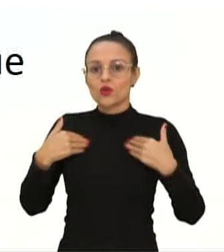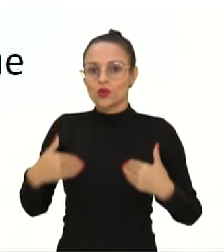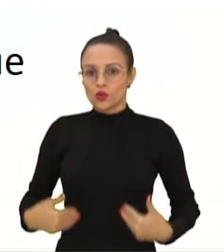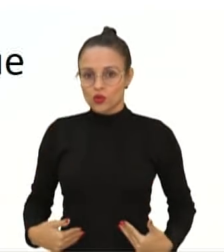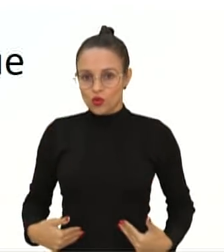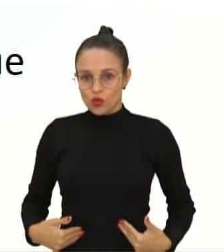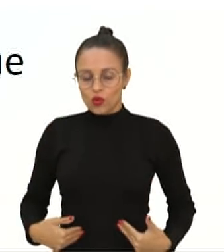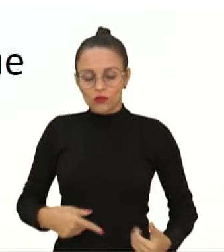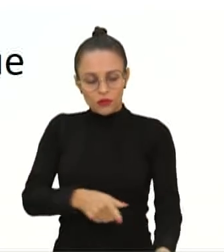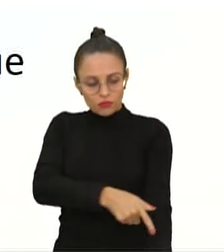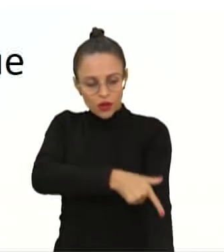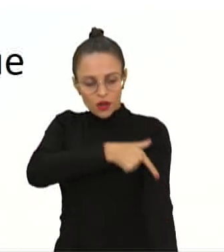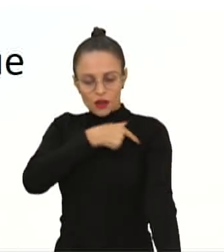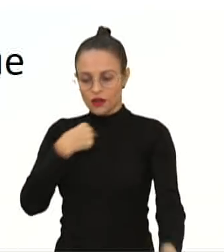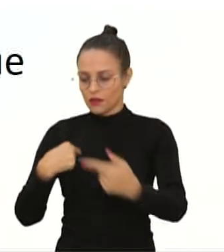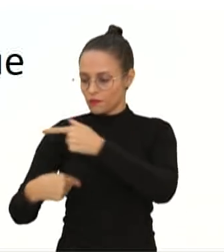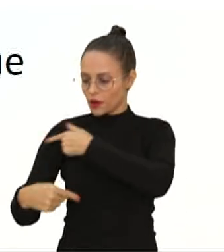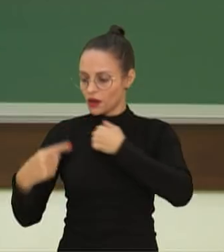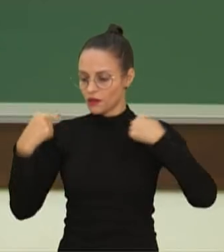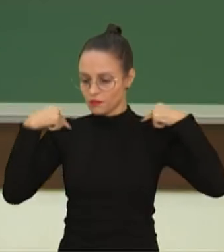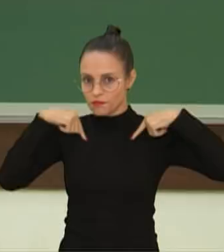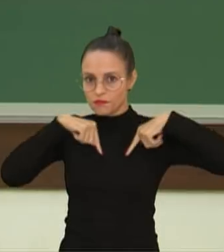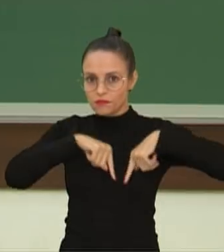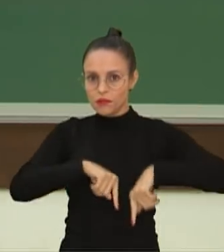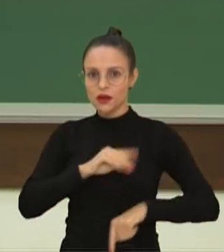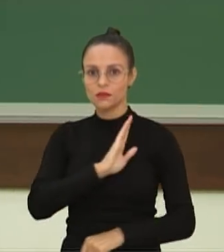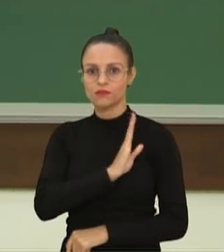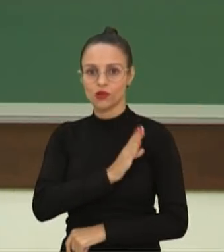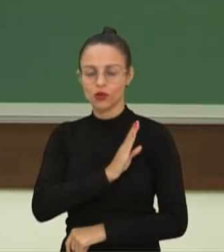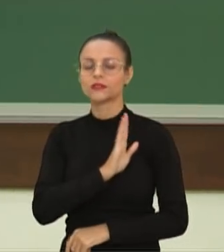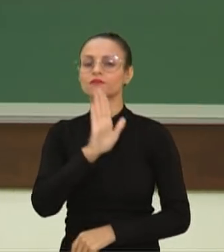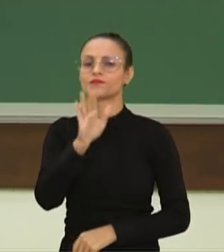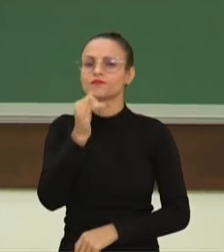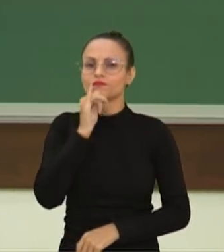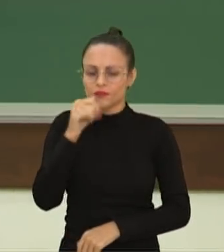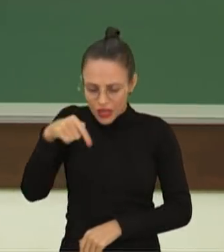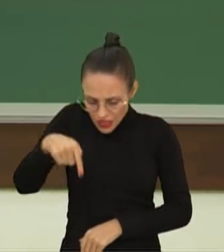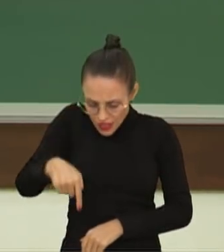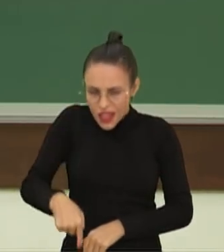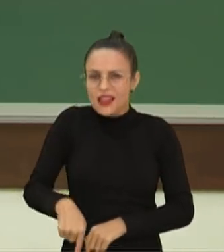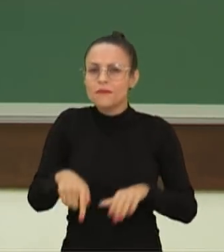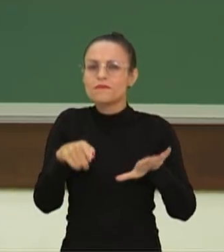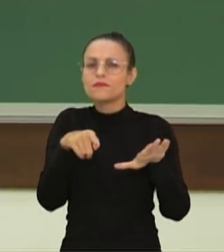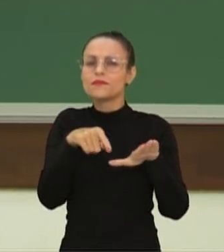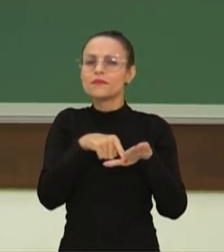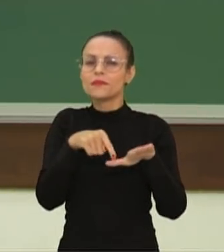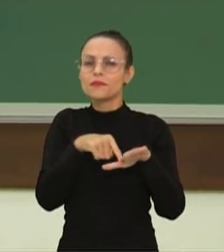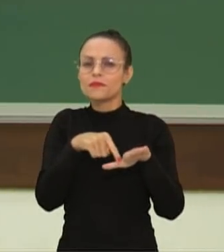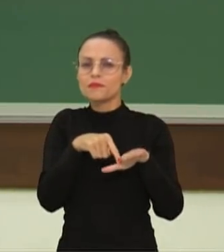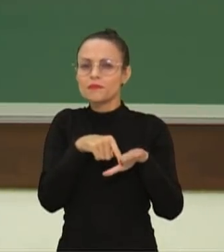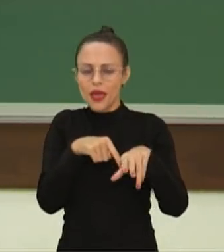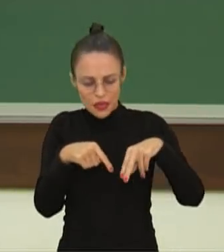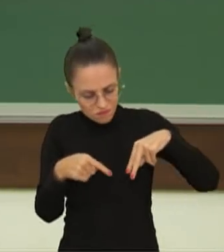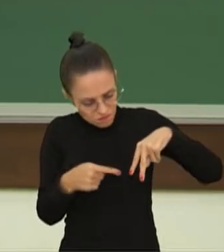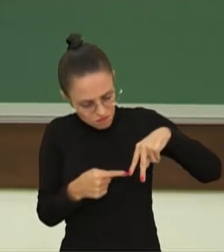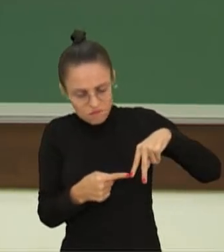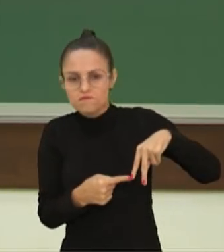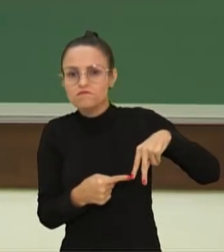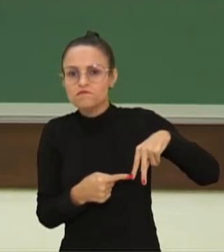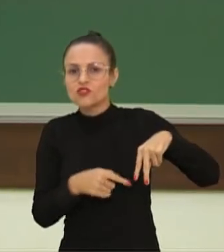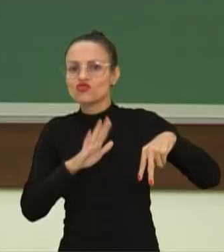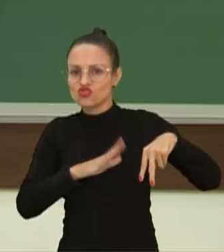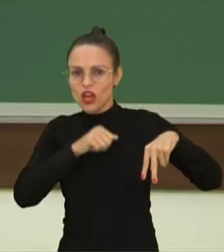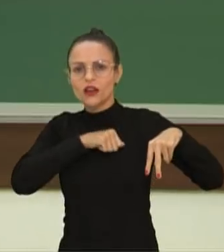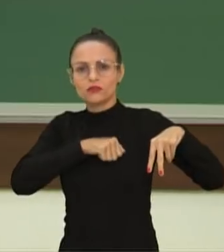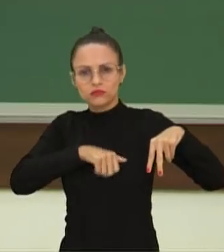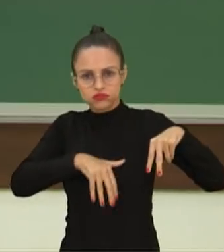ao coração. Como assim? O sangue que está lá no teu pé, que ele já foi